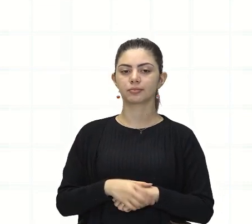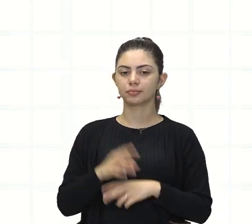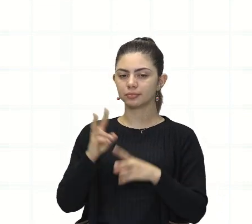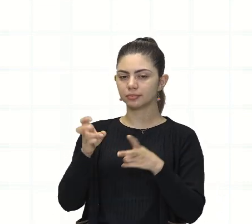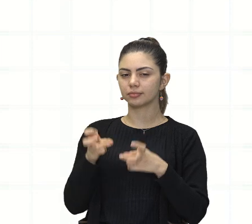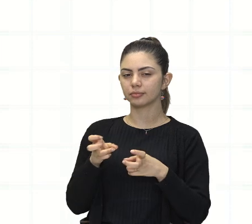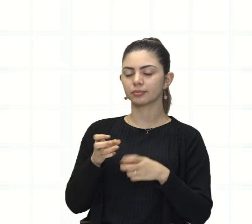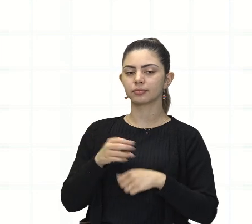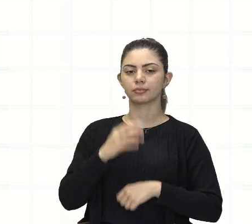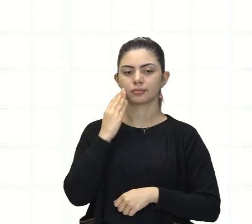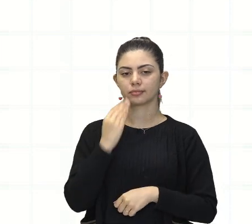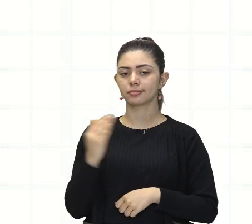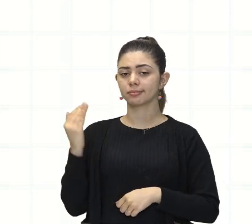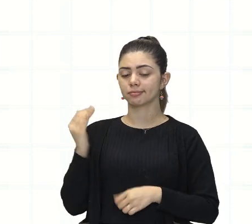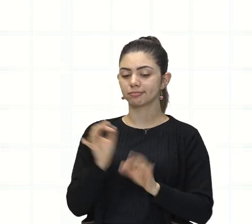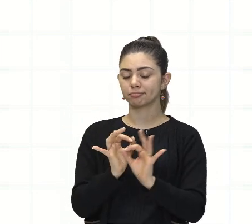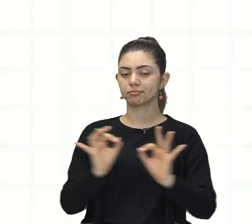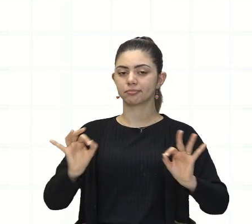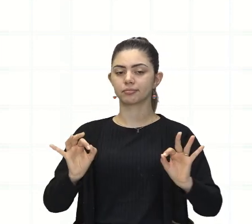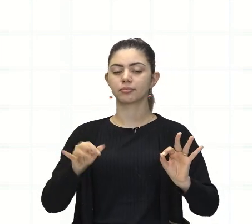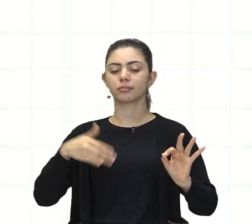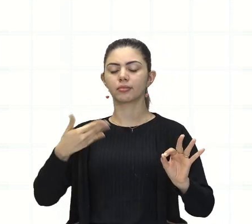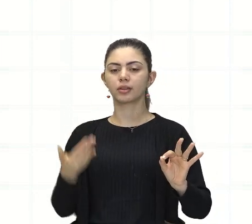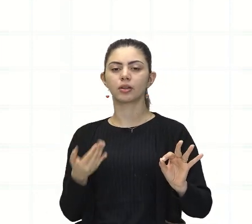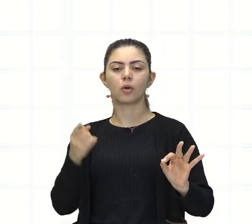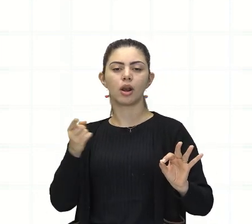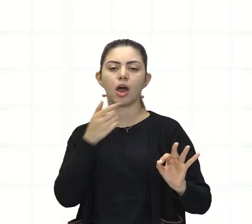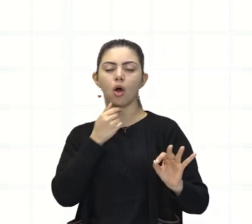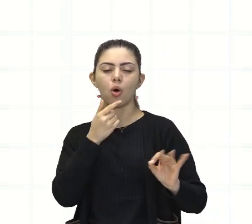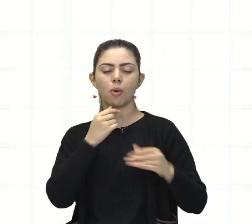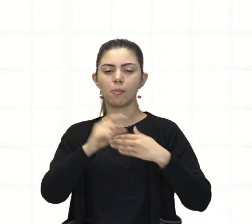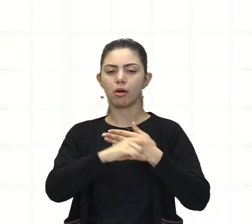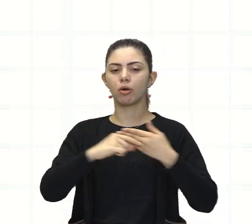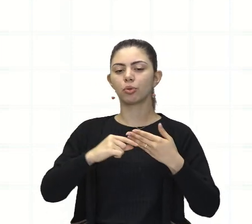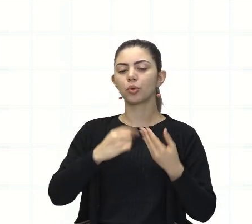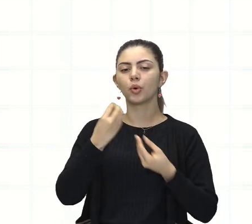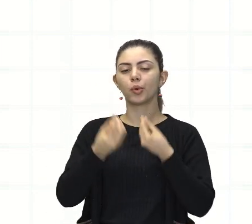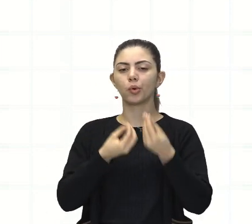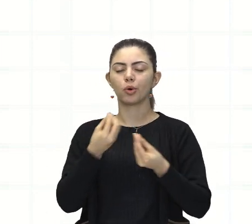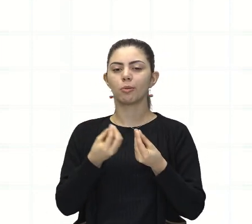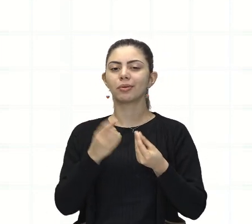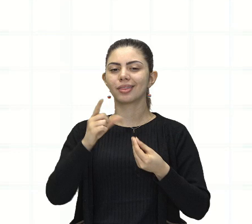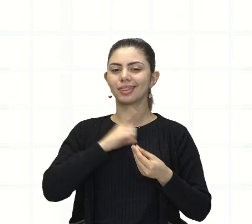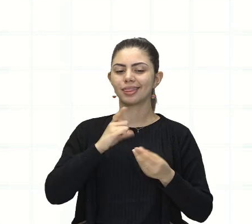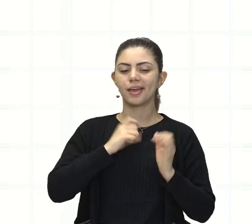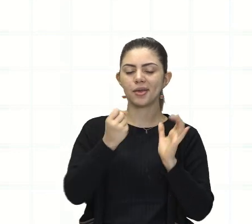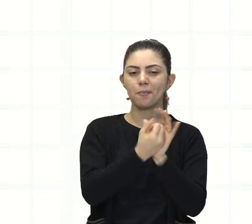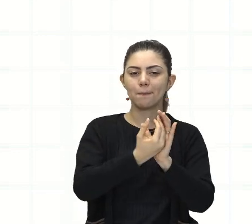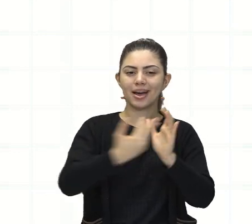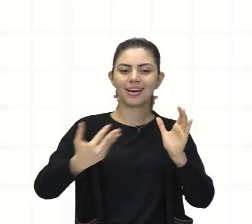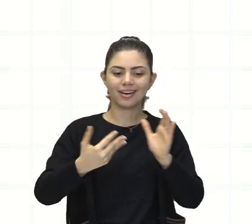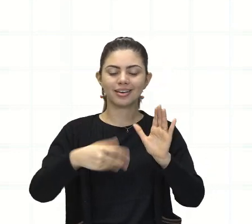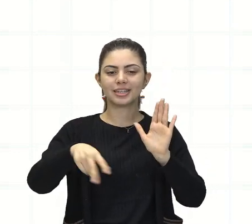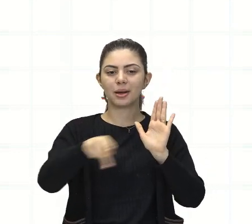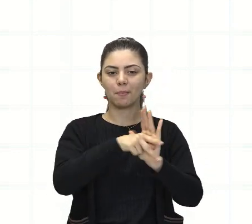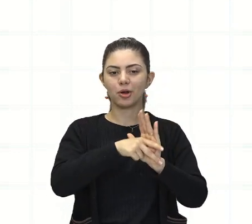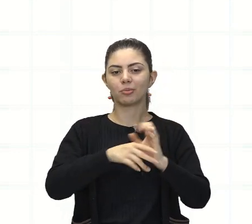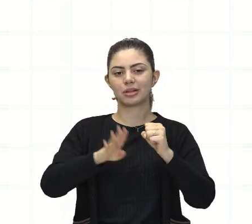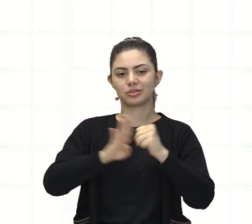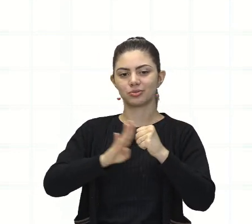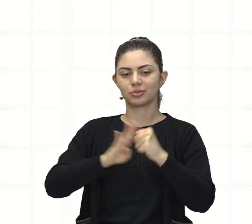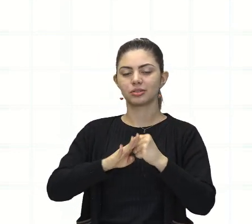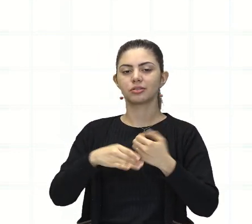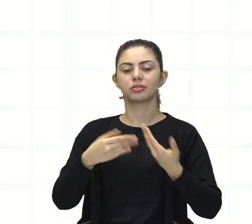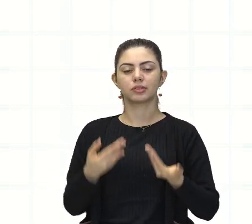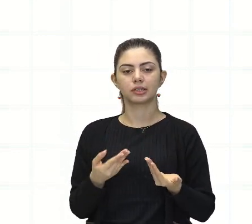português. Então, neste caso, ele está particularizando, né? E aqui nós